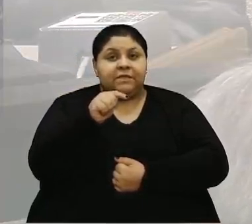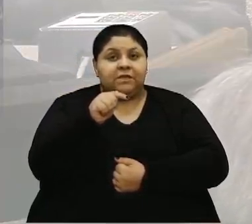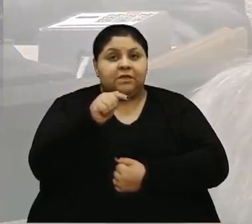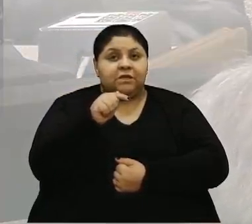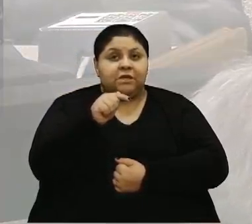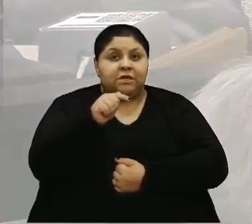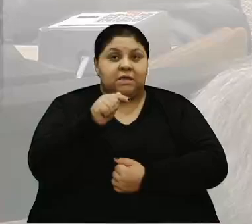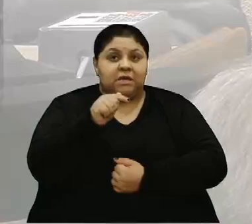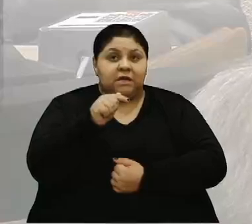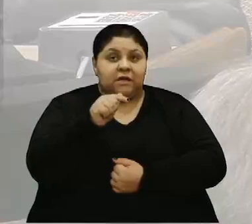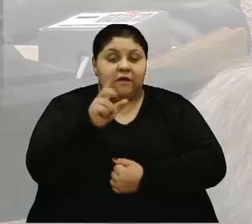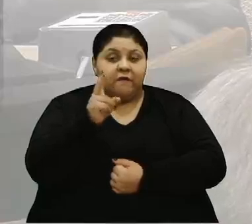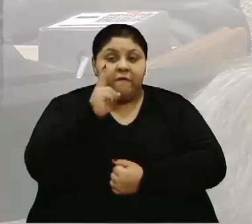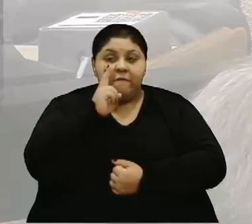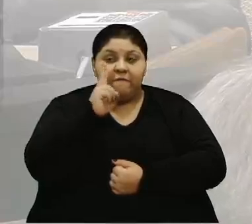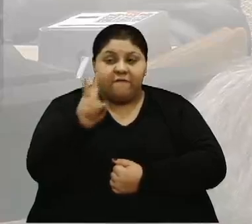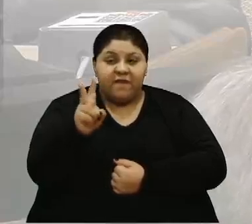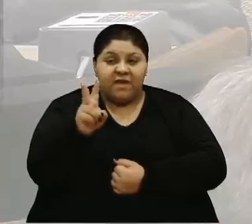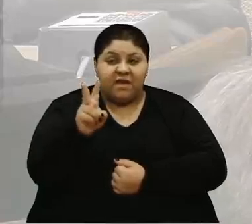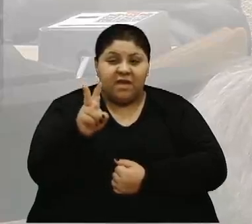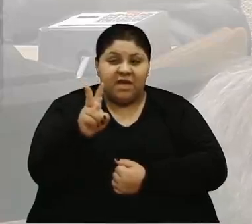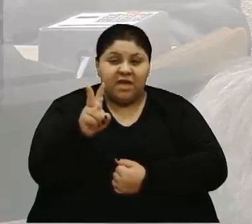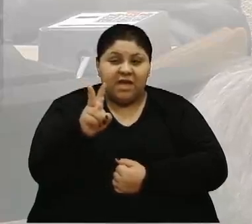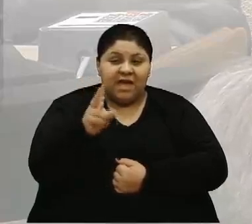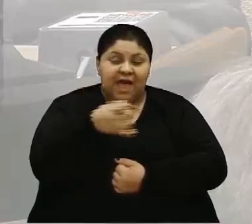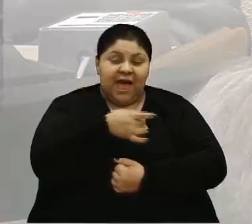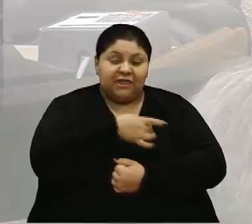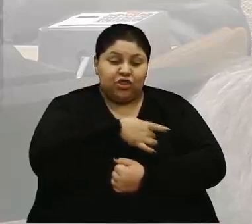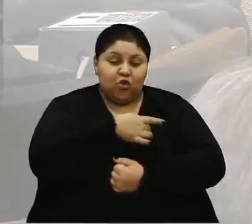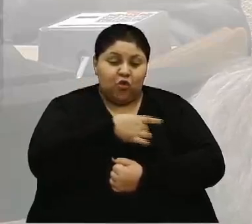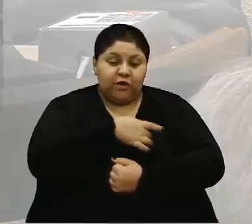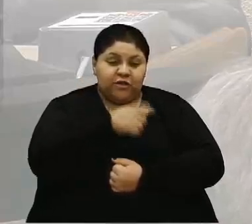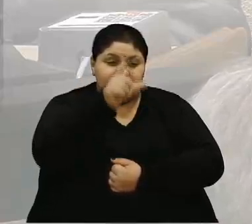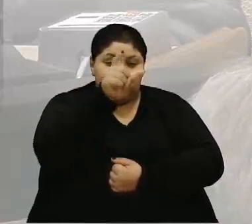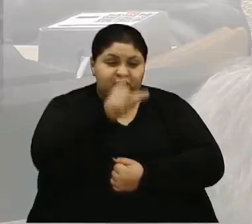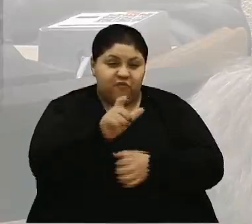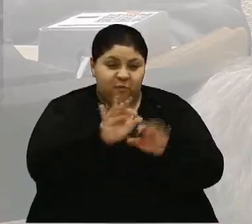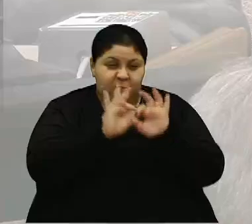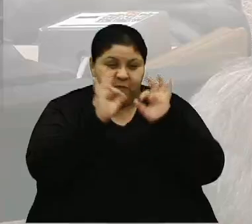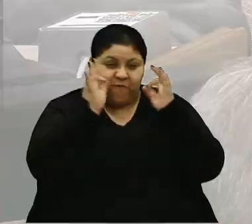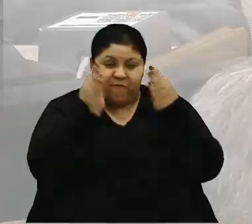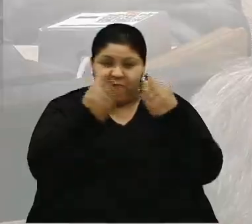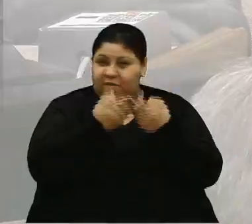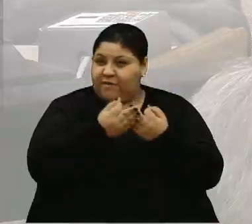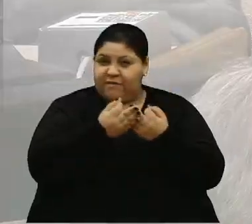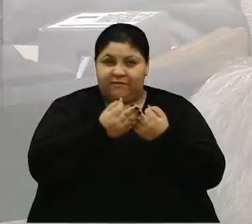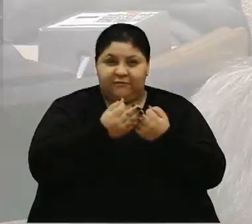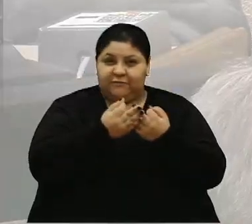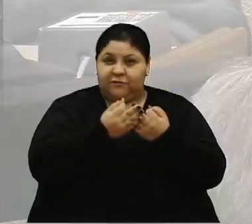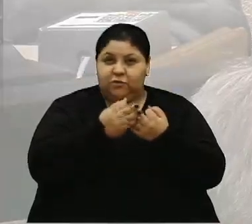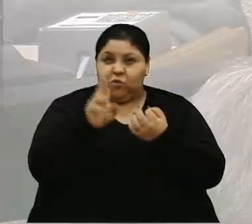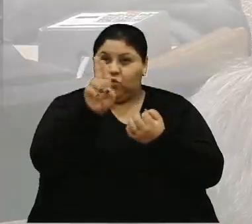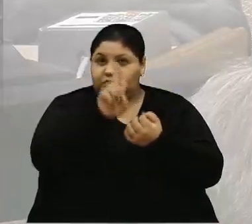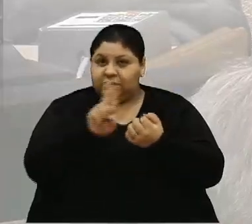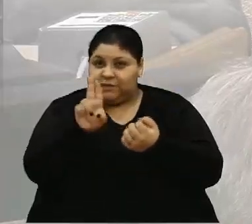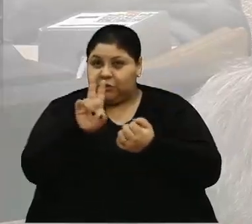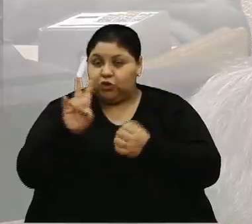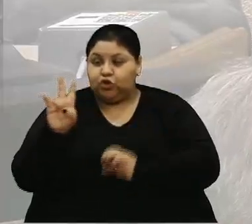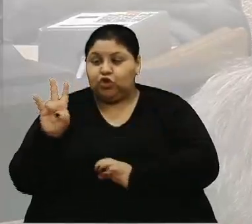vivenciar o drama de ter um familiar, um ente querido, sob o domínio de um entorpecente.